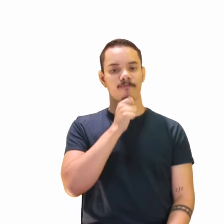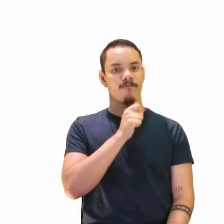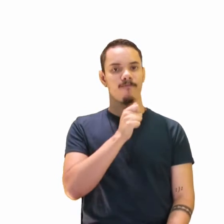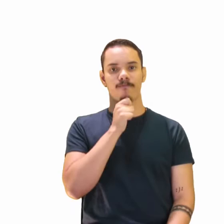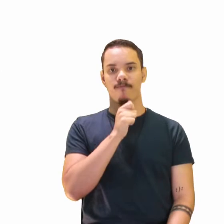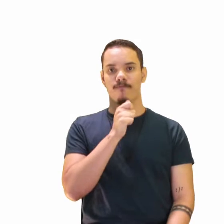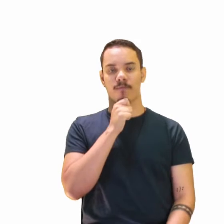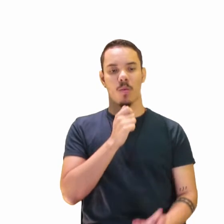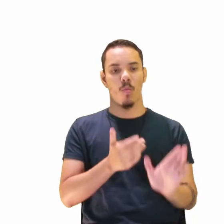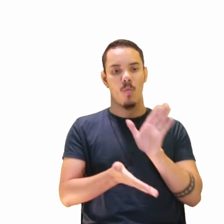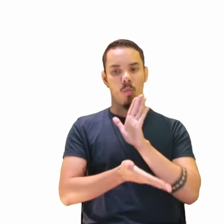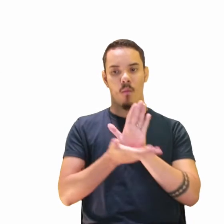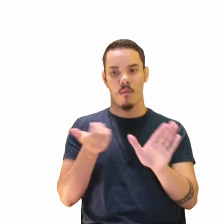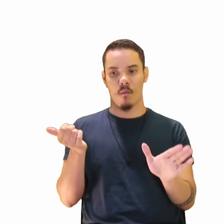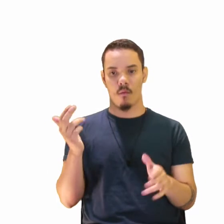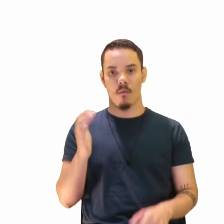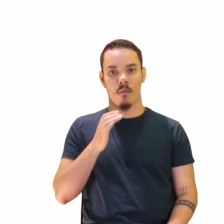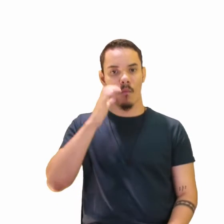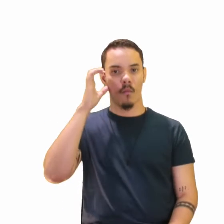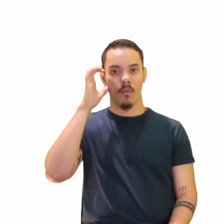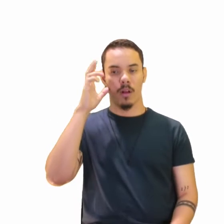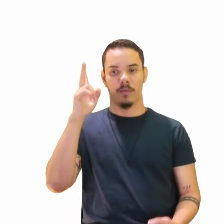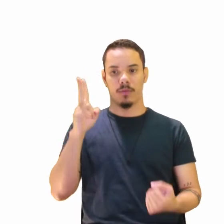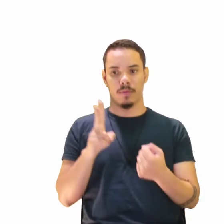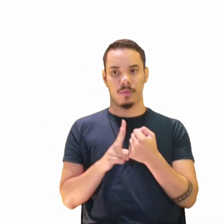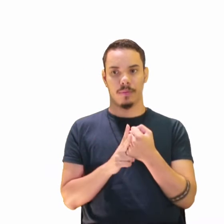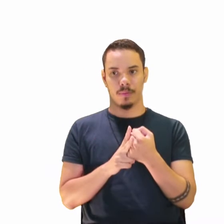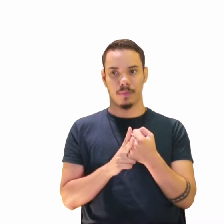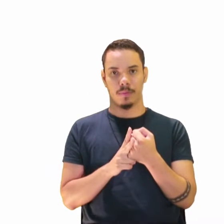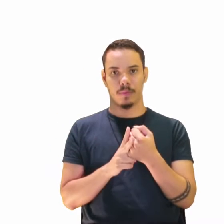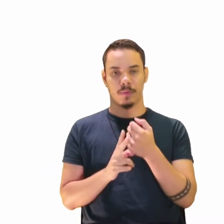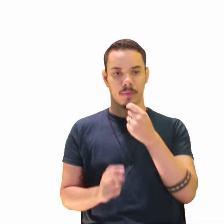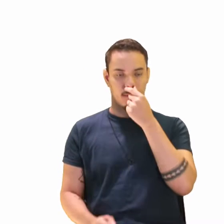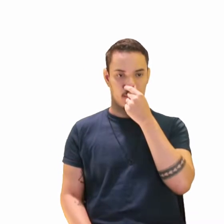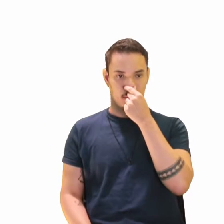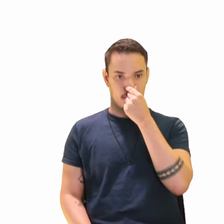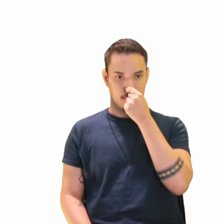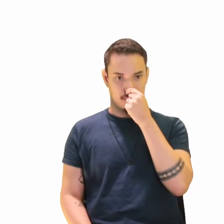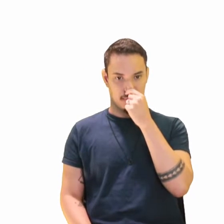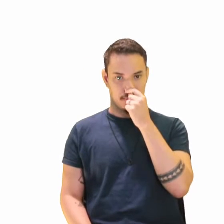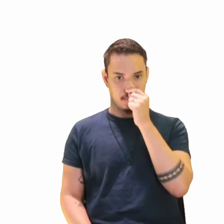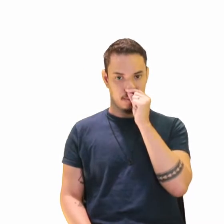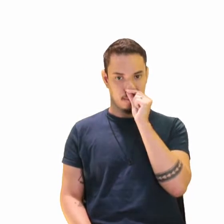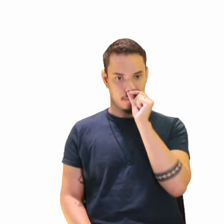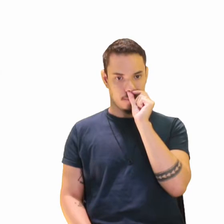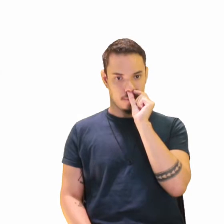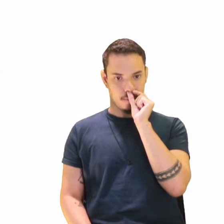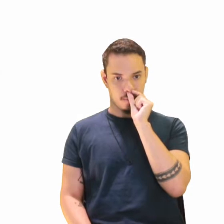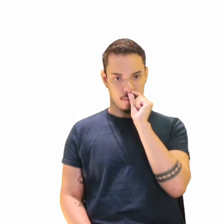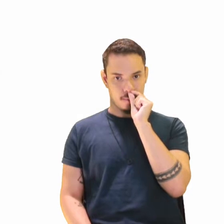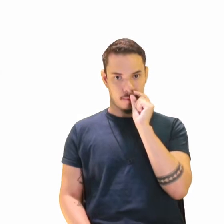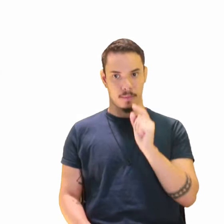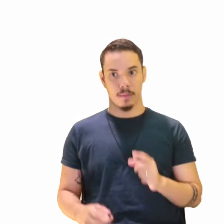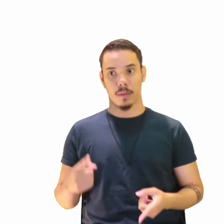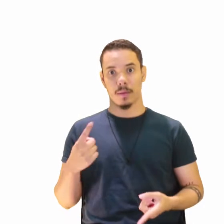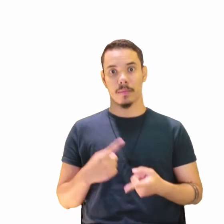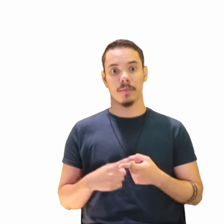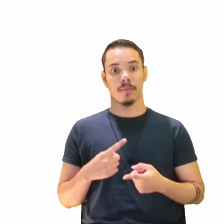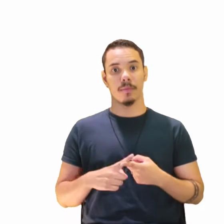parte, né? Não ficou, ou seja, não está expressa na oração,